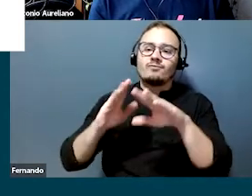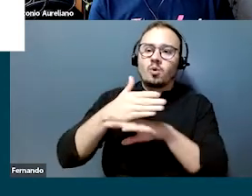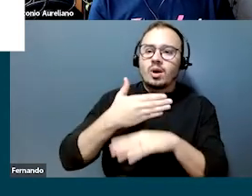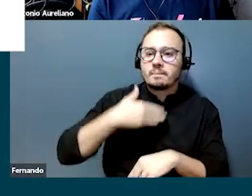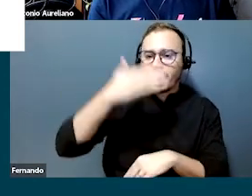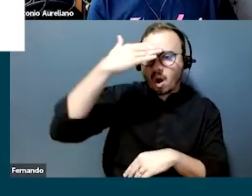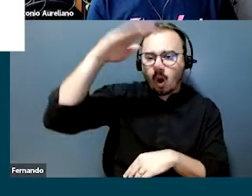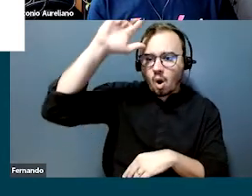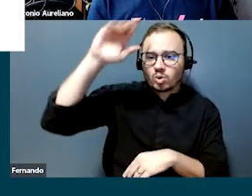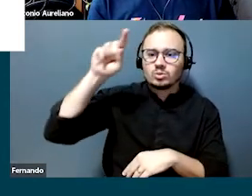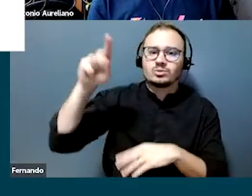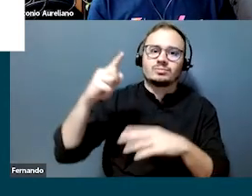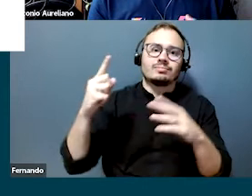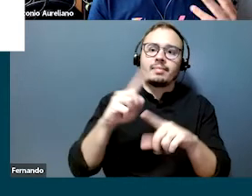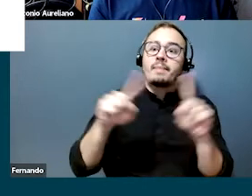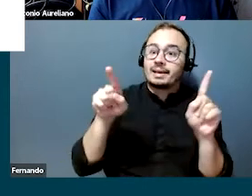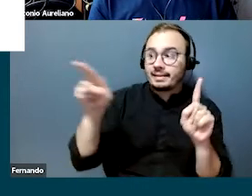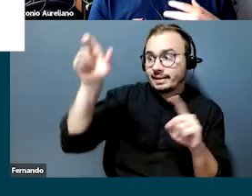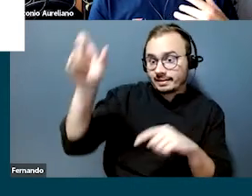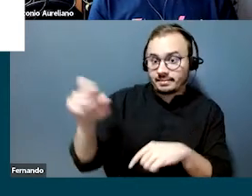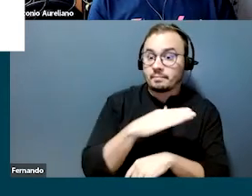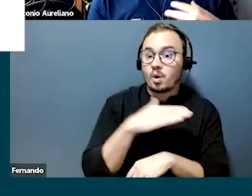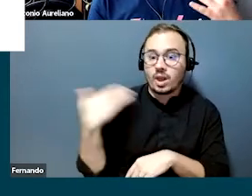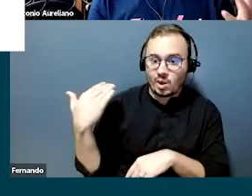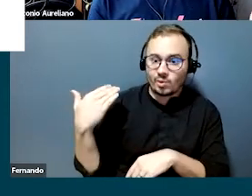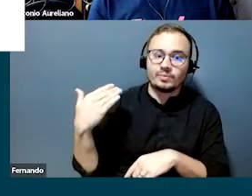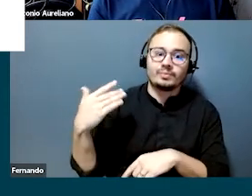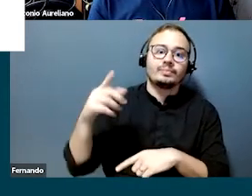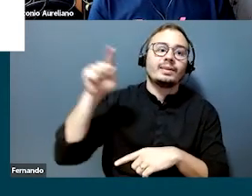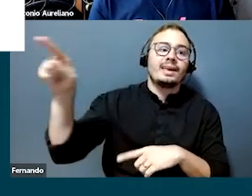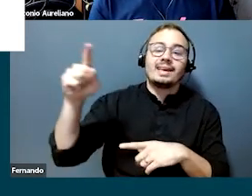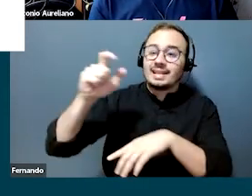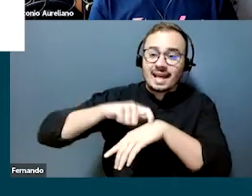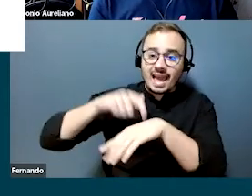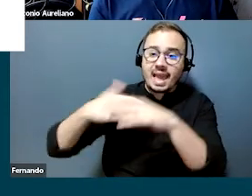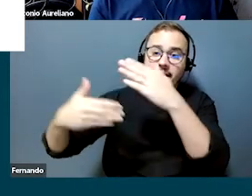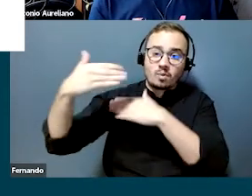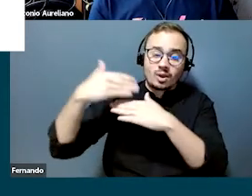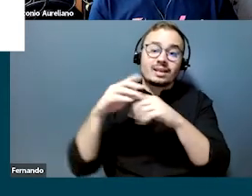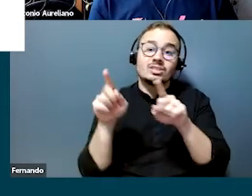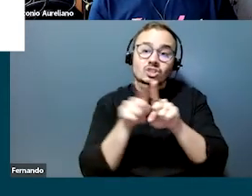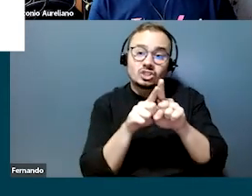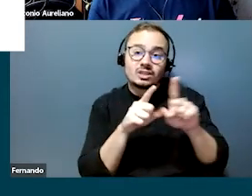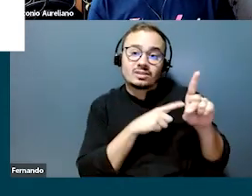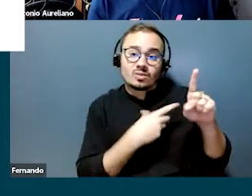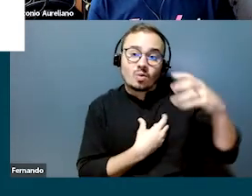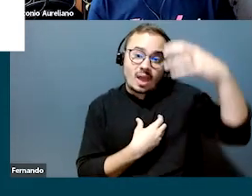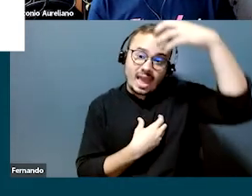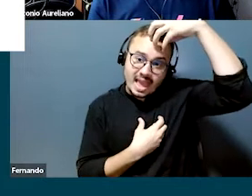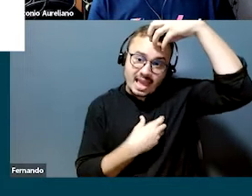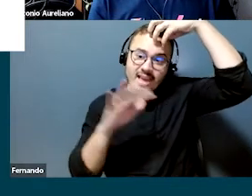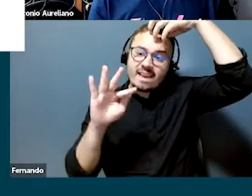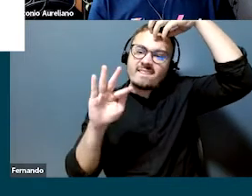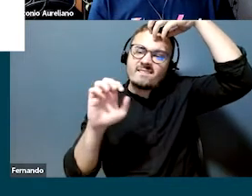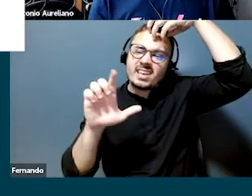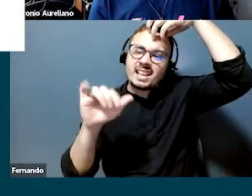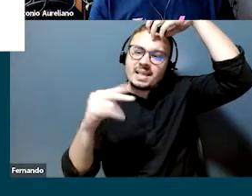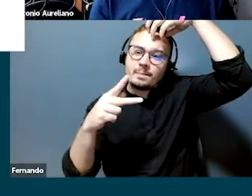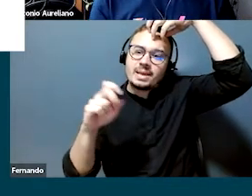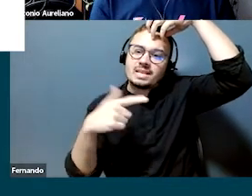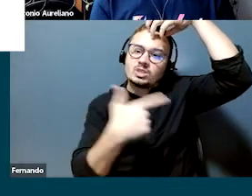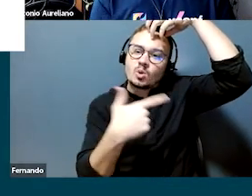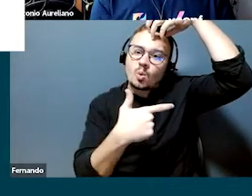Alcarquibir. Isso provocou sebastianismo, veio afetar até a Guerra de Canudos, mas o fato é que, na época, Filipe II, que era o rei da Espanha,